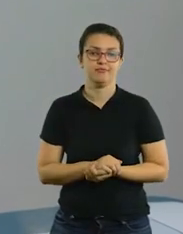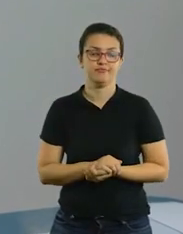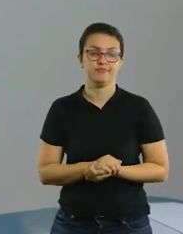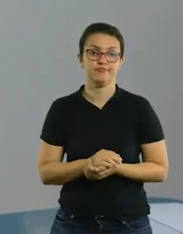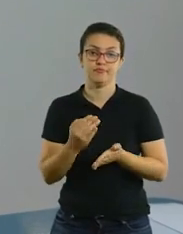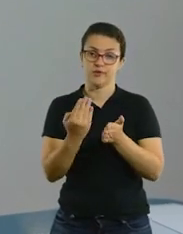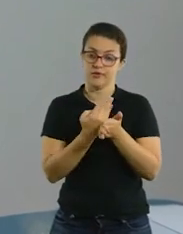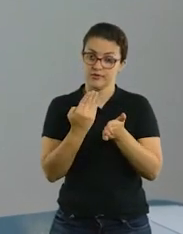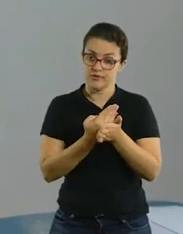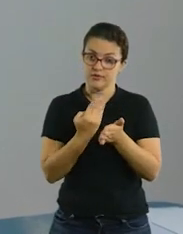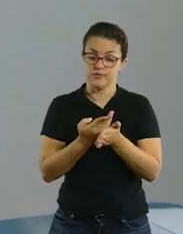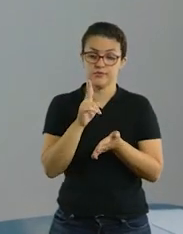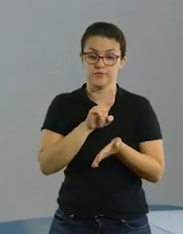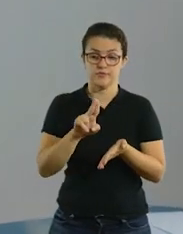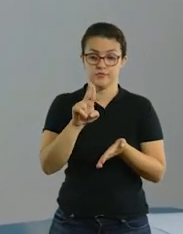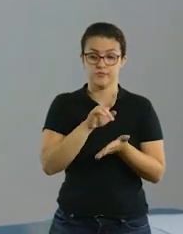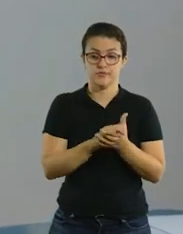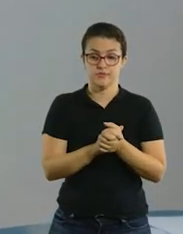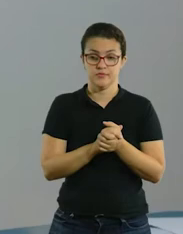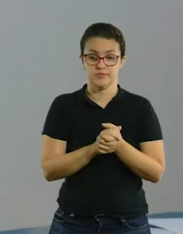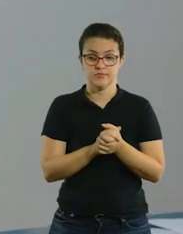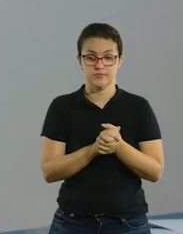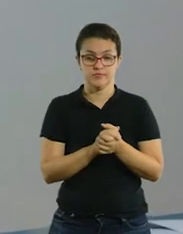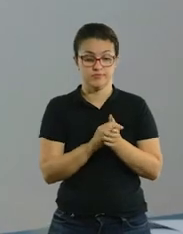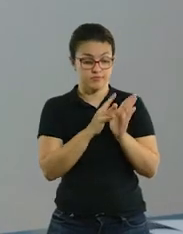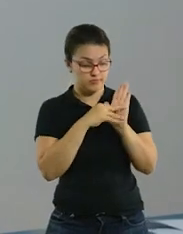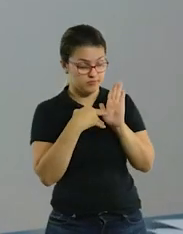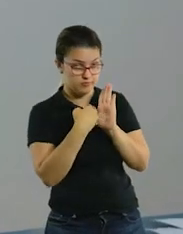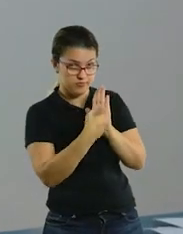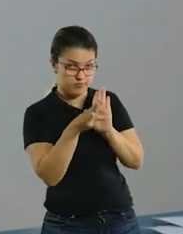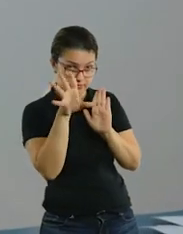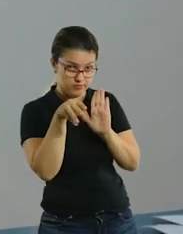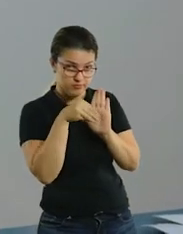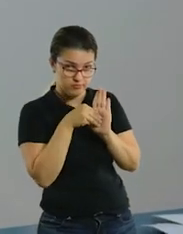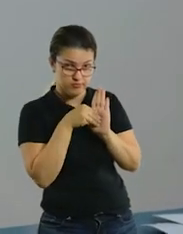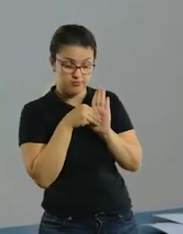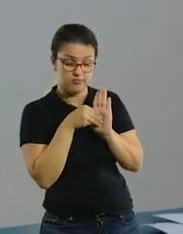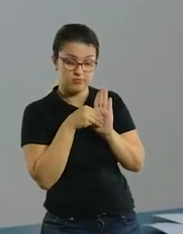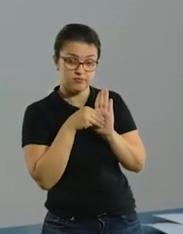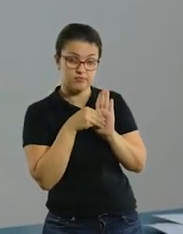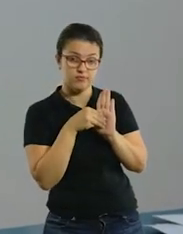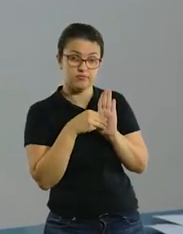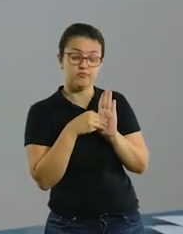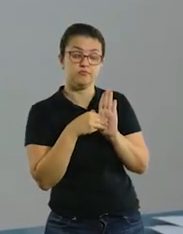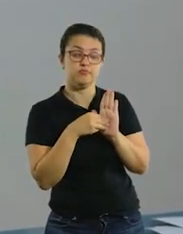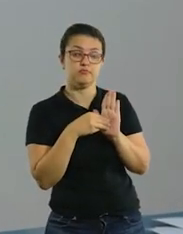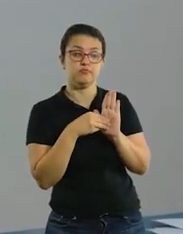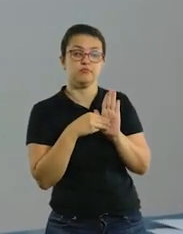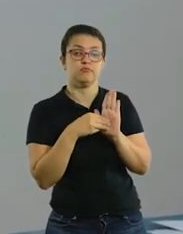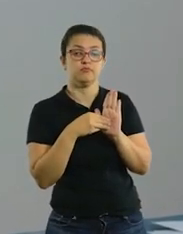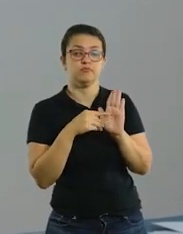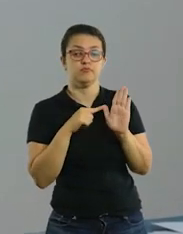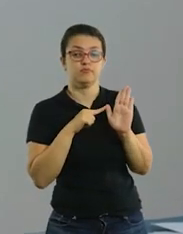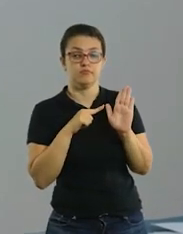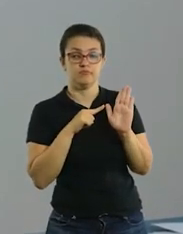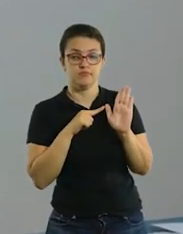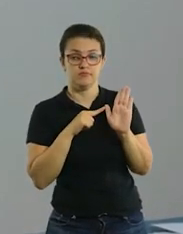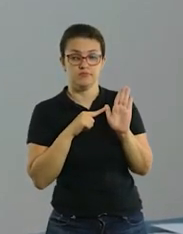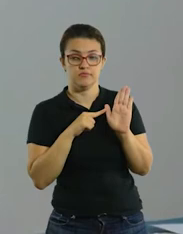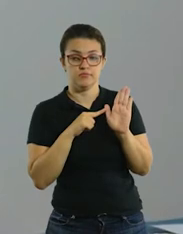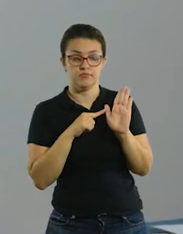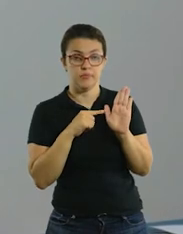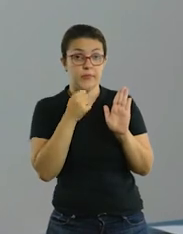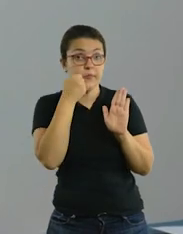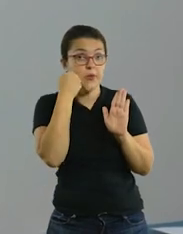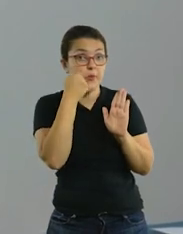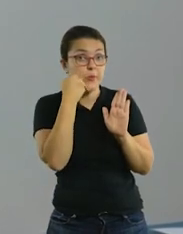Vocês vão usar o caderno, colocar esse quadro aqui no caderno. Nesse quadro, vocês vão colocar os 3